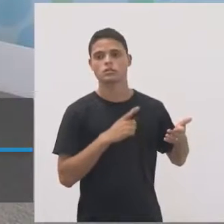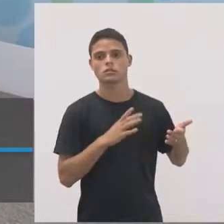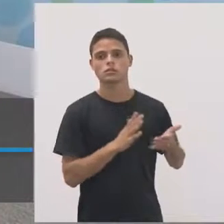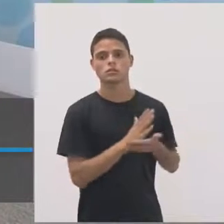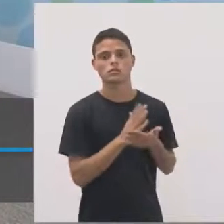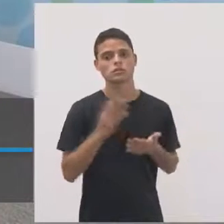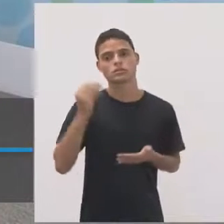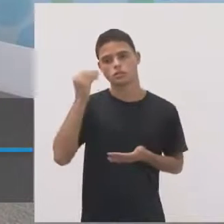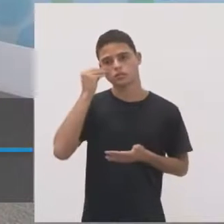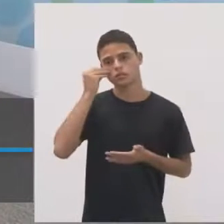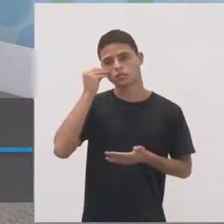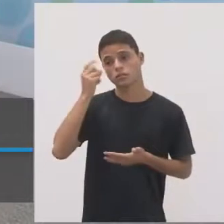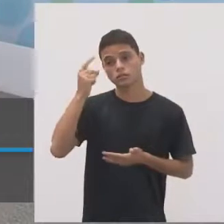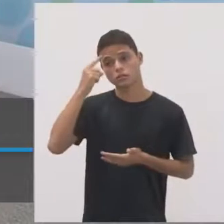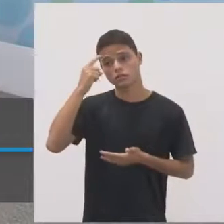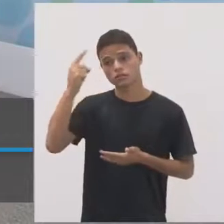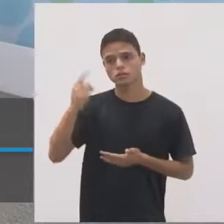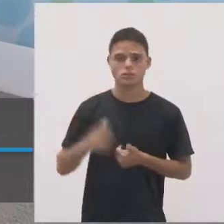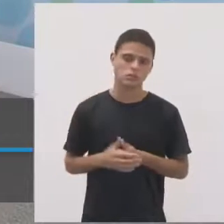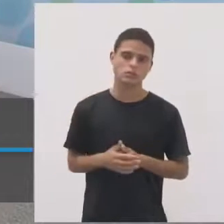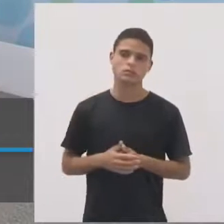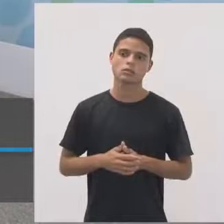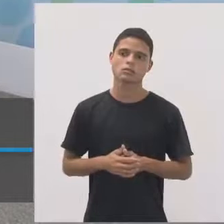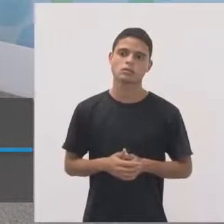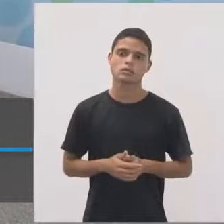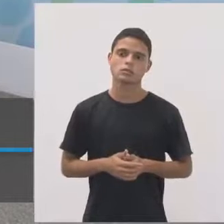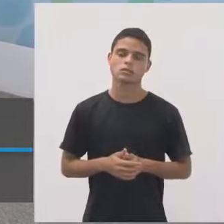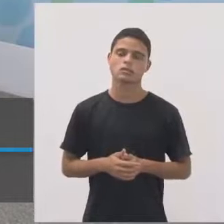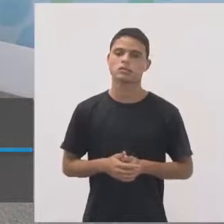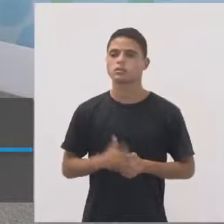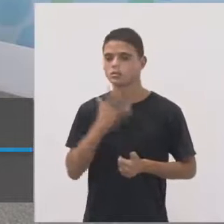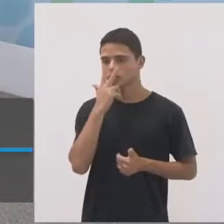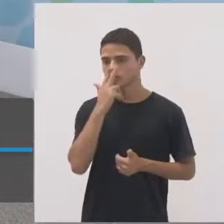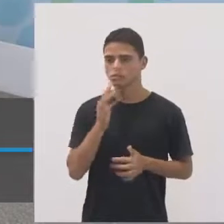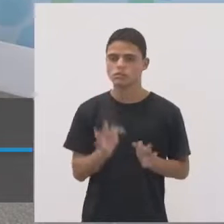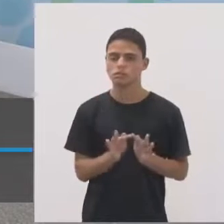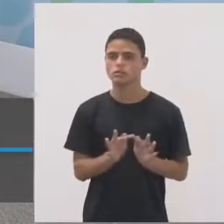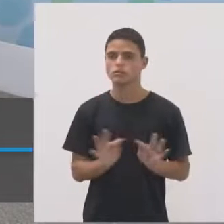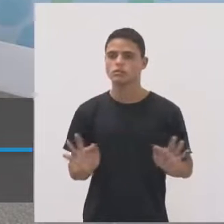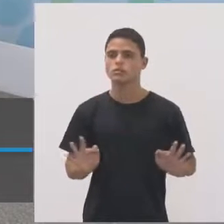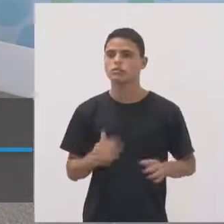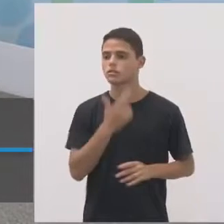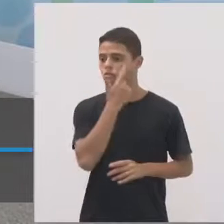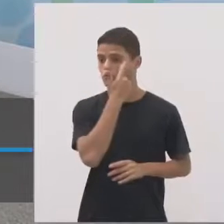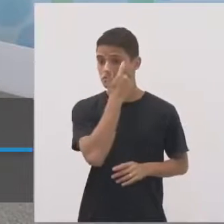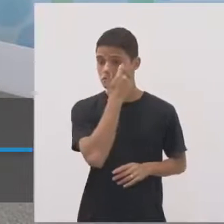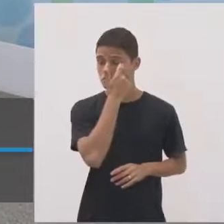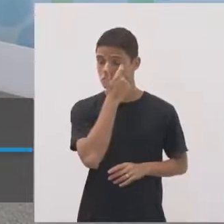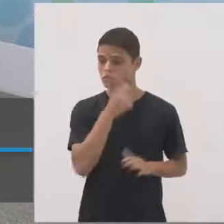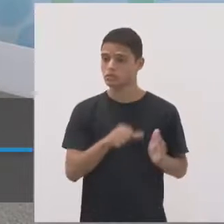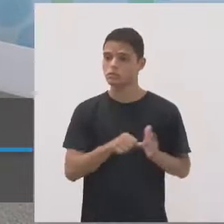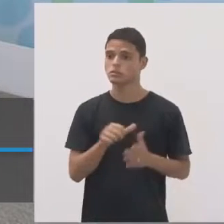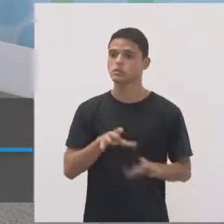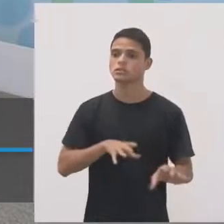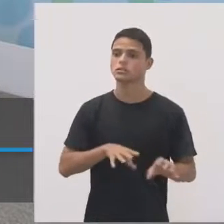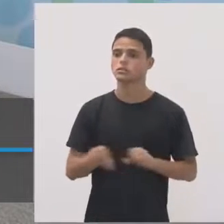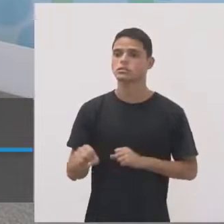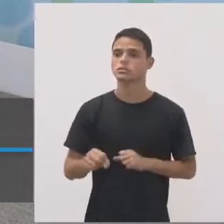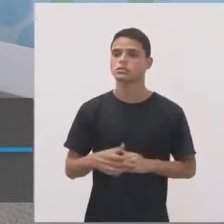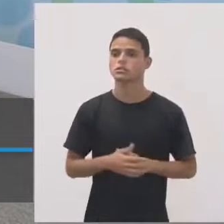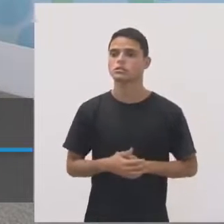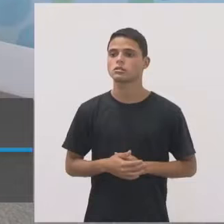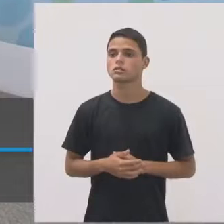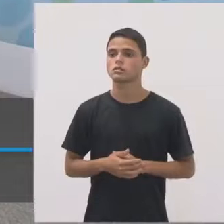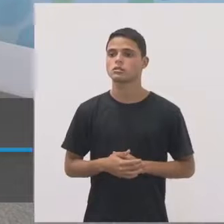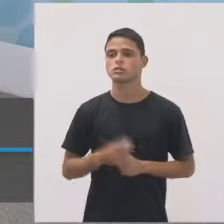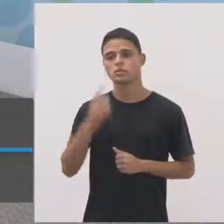às vezes você acha que não está funcionando, mas é uma coisa um pouco simples, né? Tem. Como a gente falou na primeira formação, às vezes está desligada a